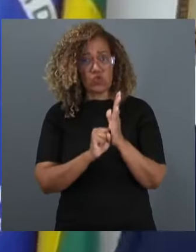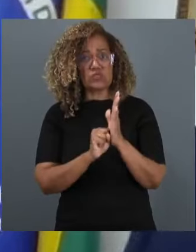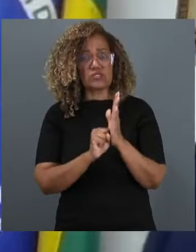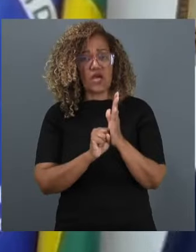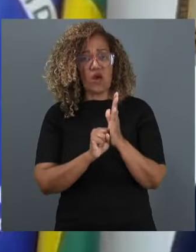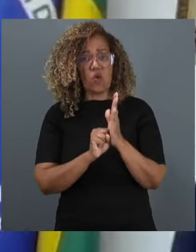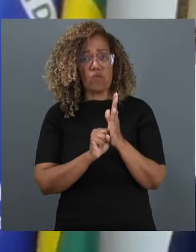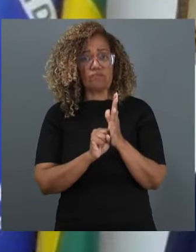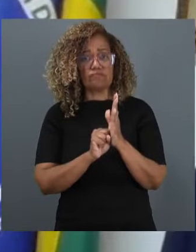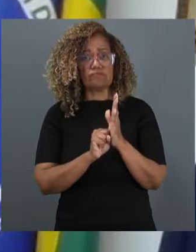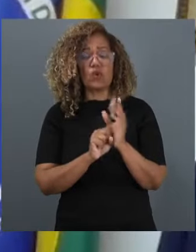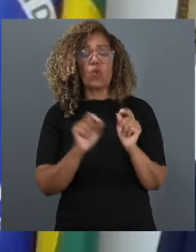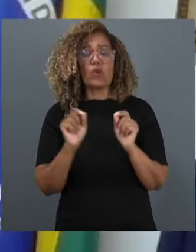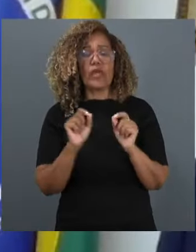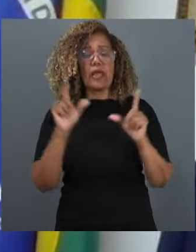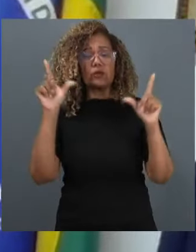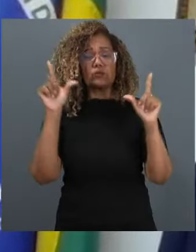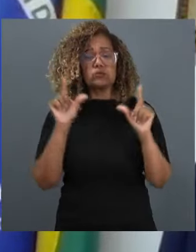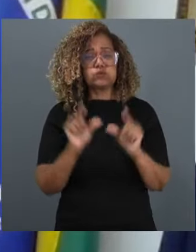simplificando